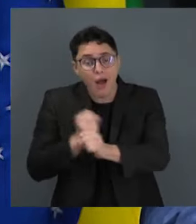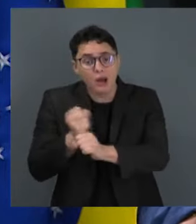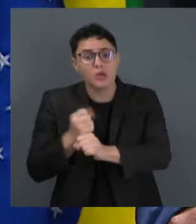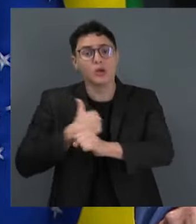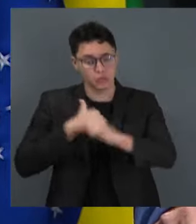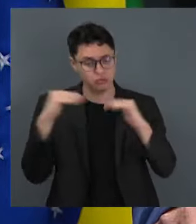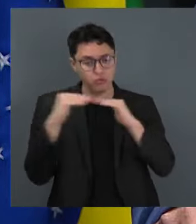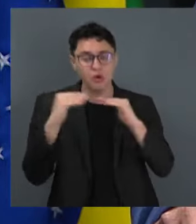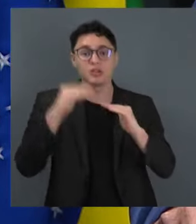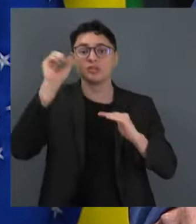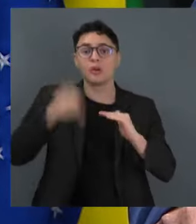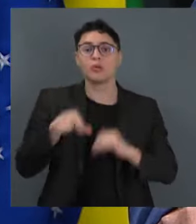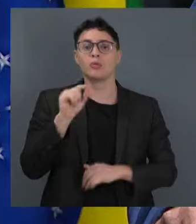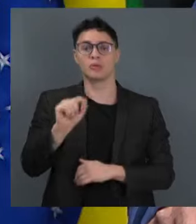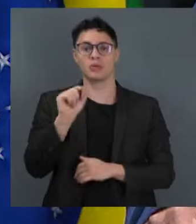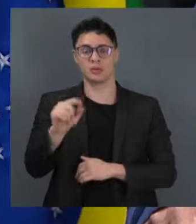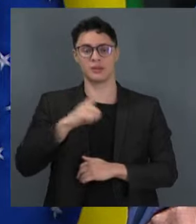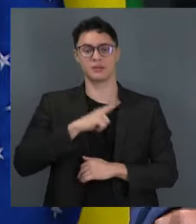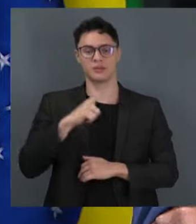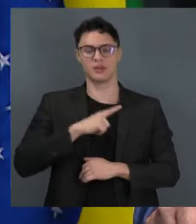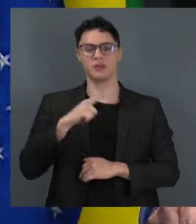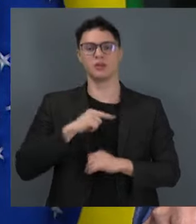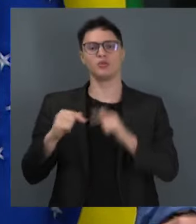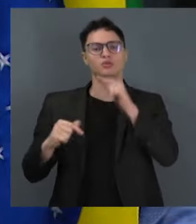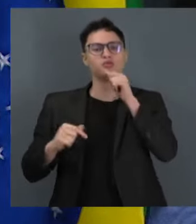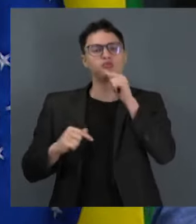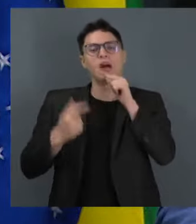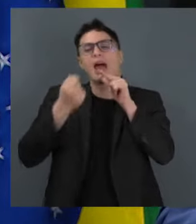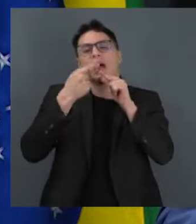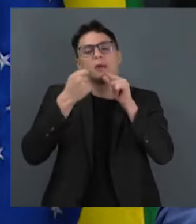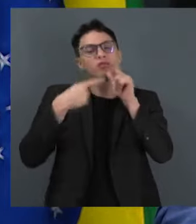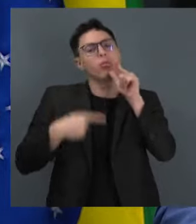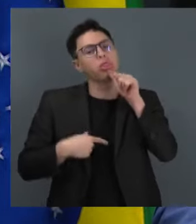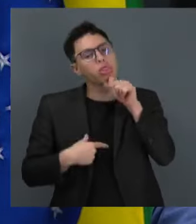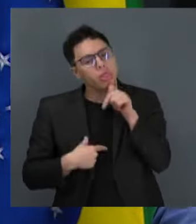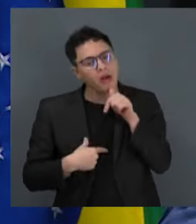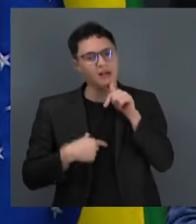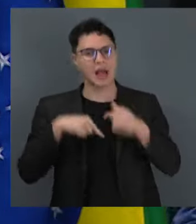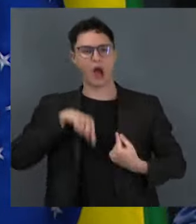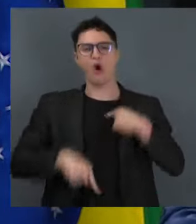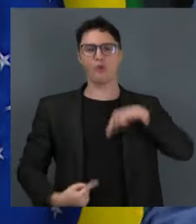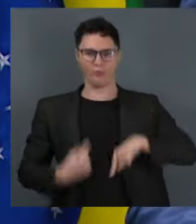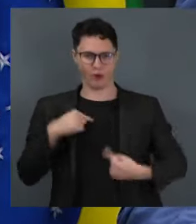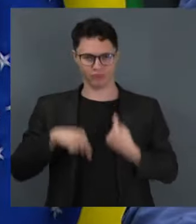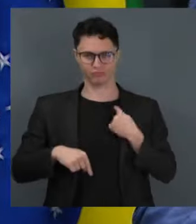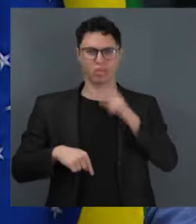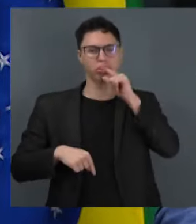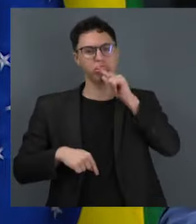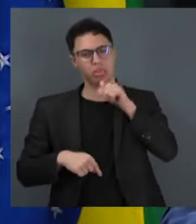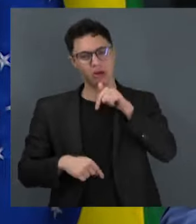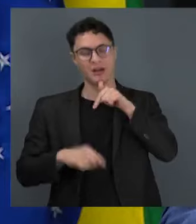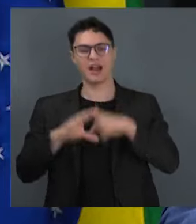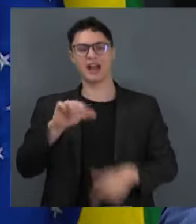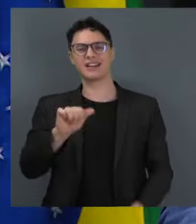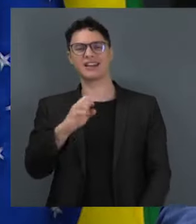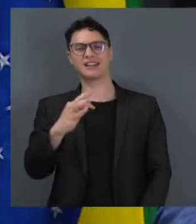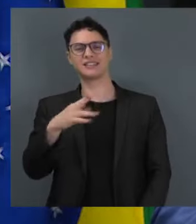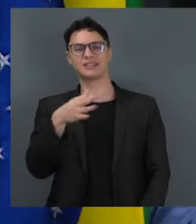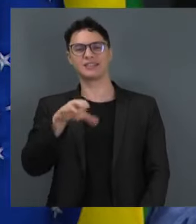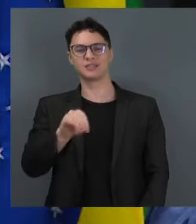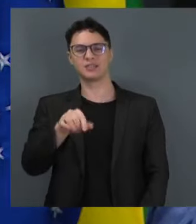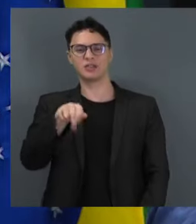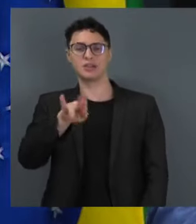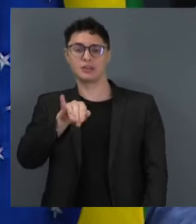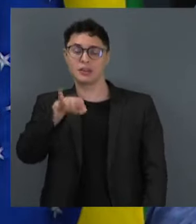favor da castração química e votei a favor disso mas o atual governo do PT e seus aliados não